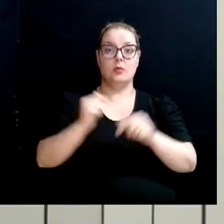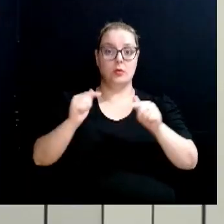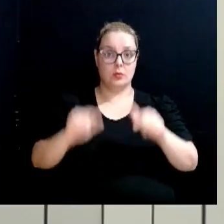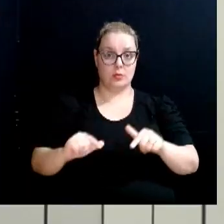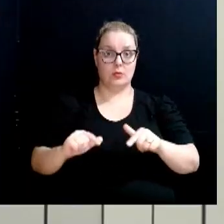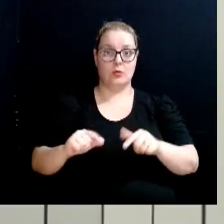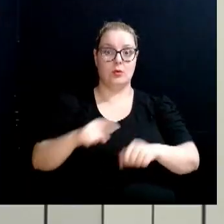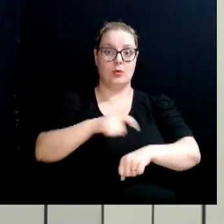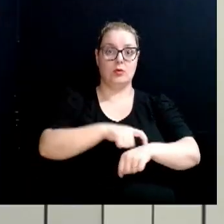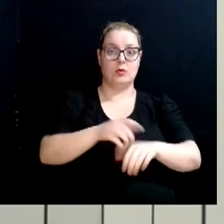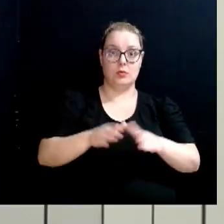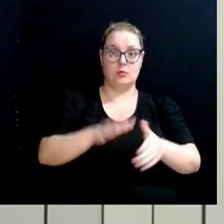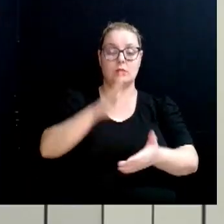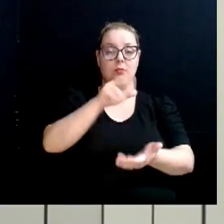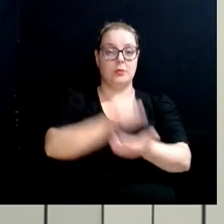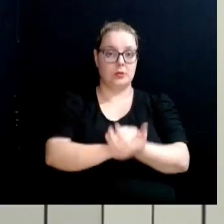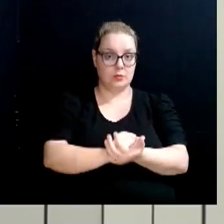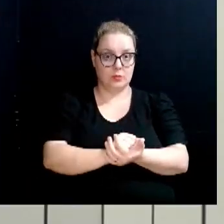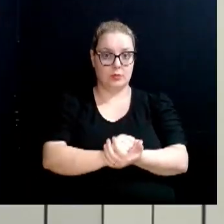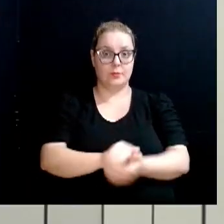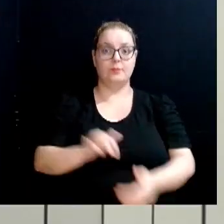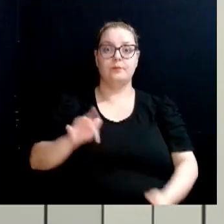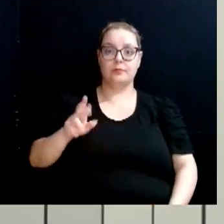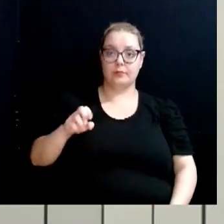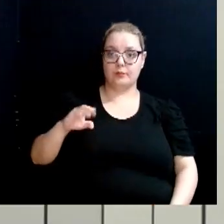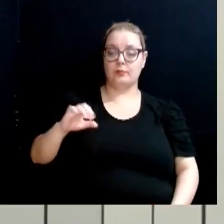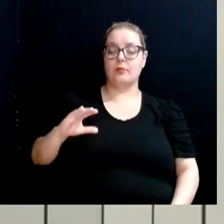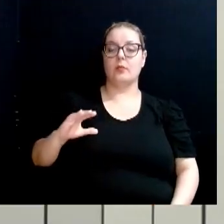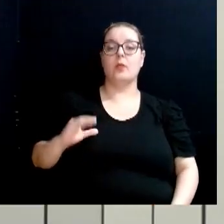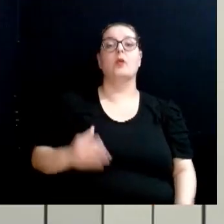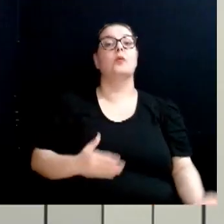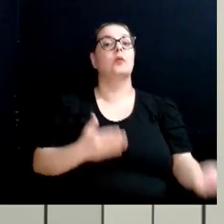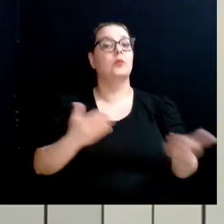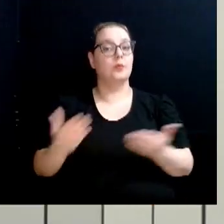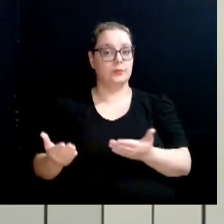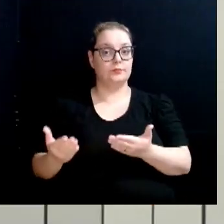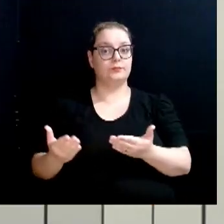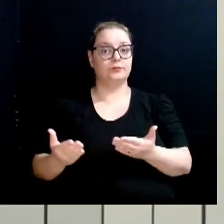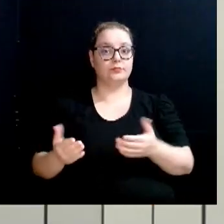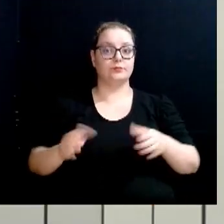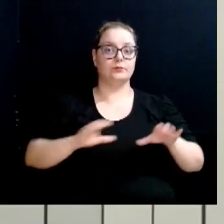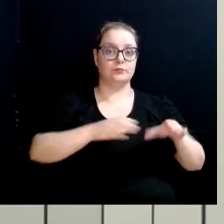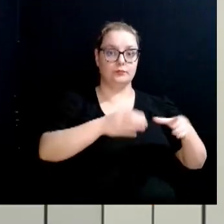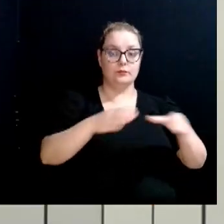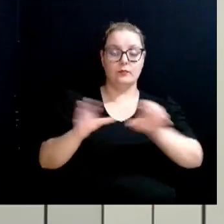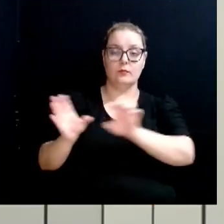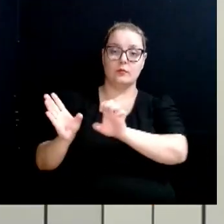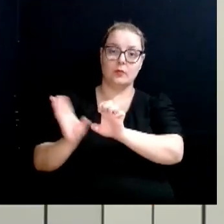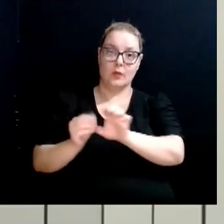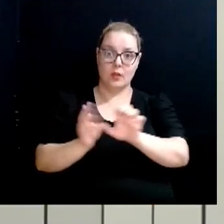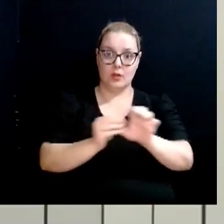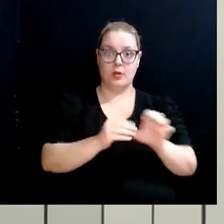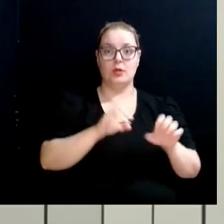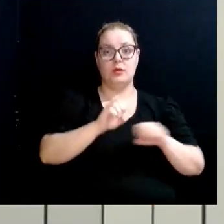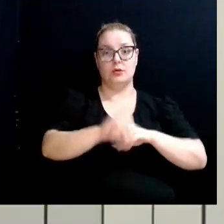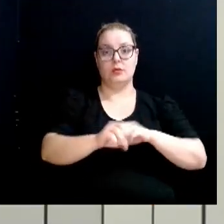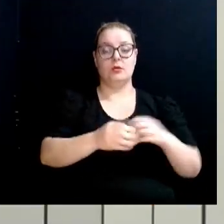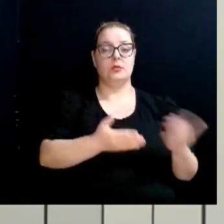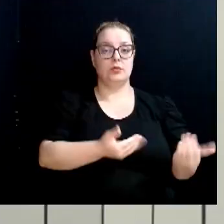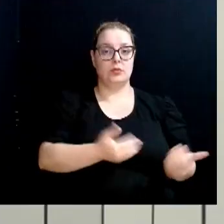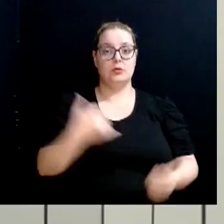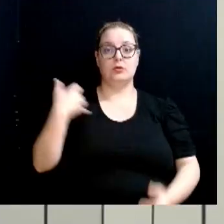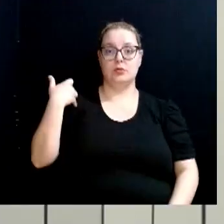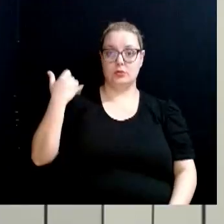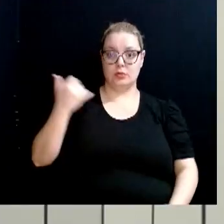de matrícula. A FUMEC vai apresentar as turmas de EJA, Educação de Jovens e Adultos dos anos